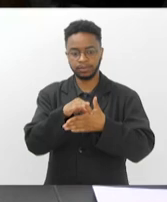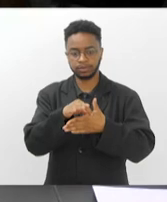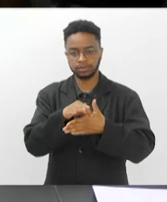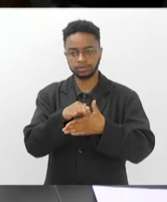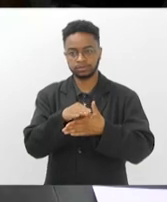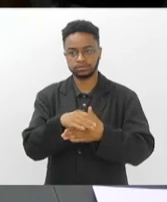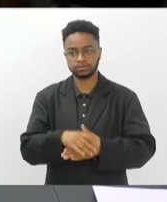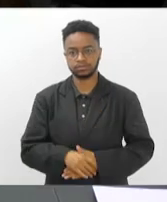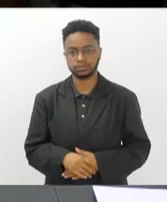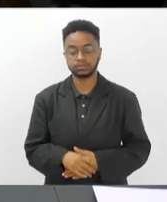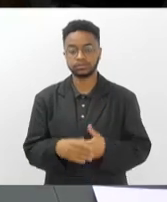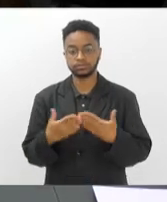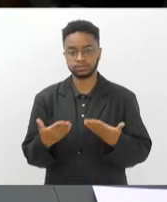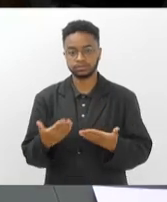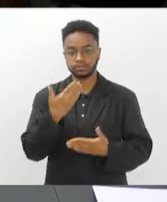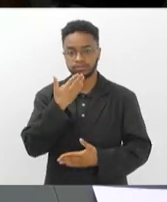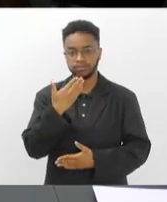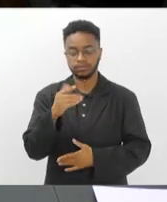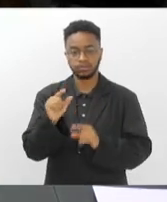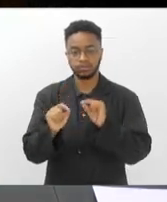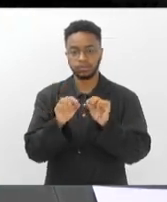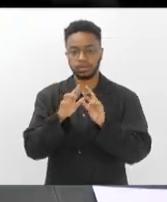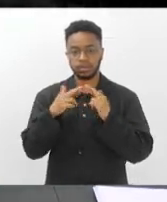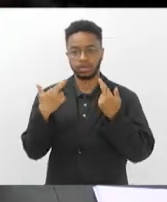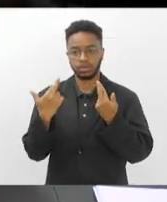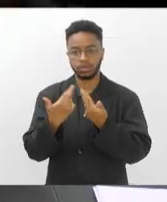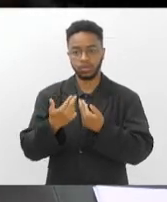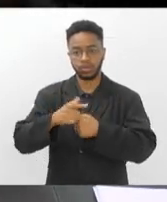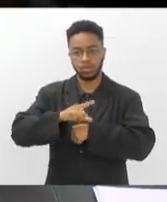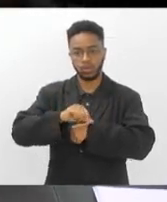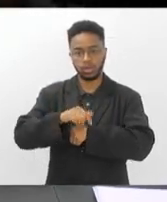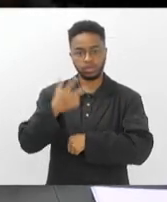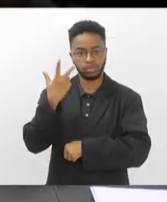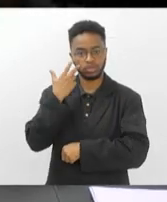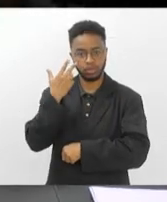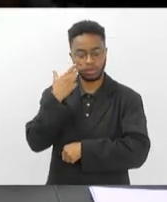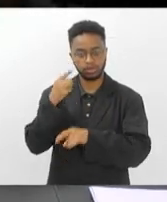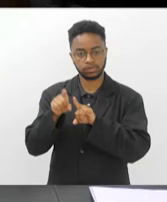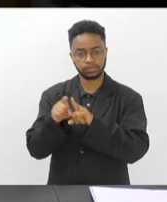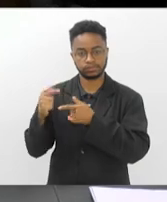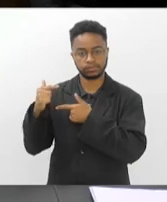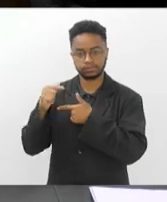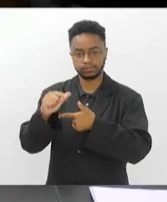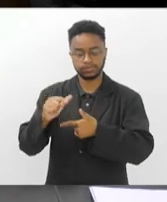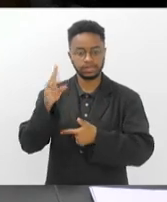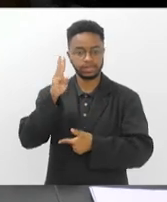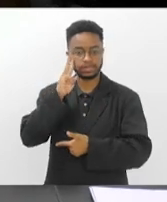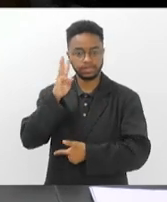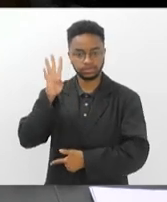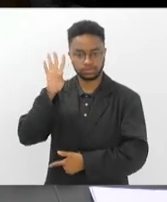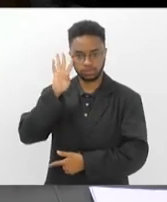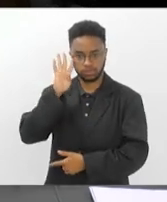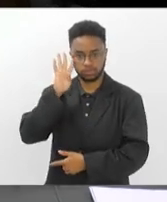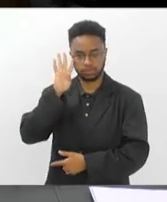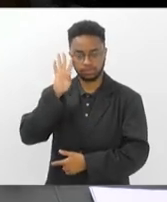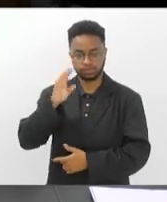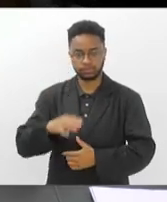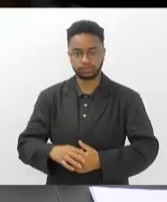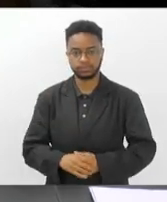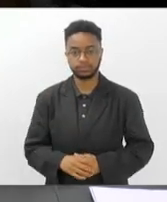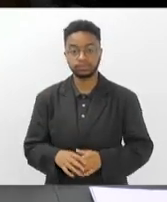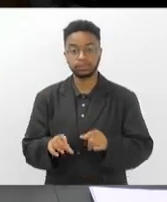que as sessões fossem em horário normal e tradicional, às terças e quartas,